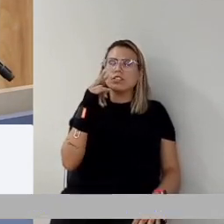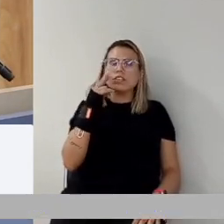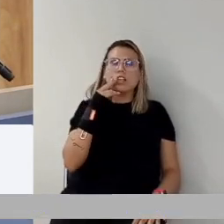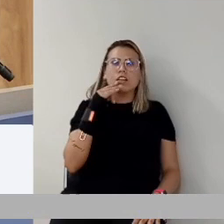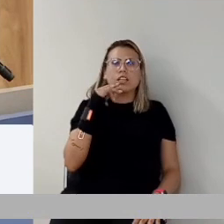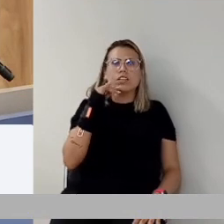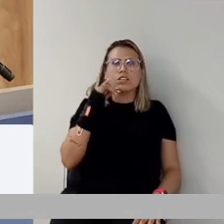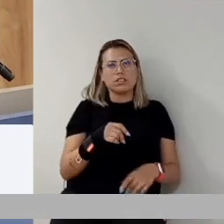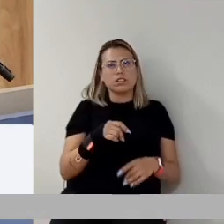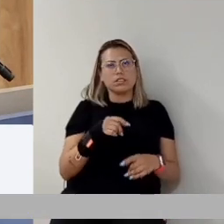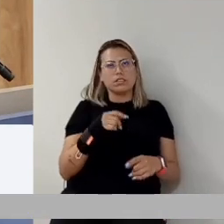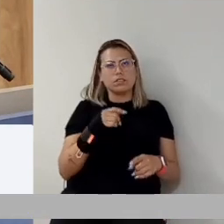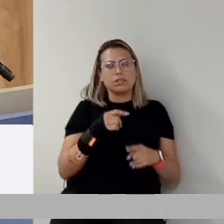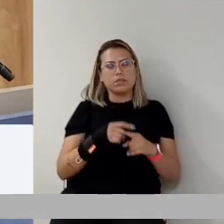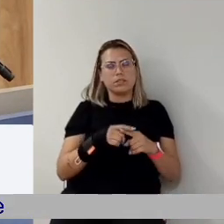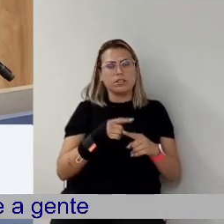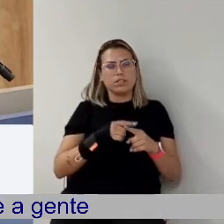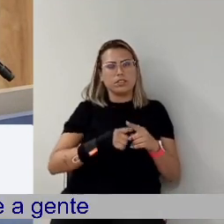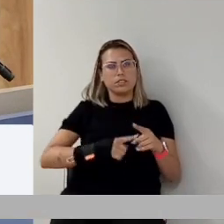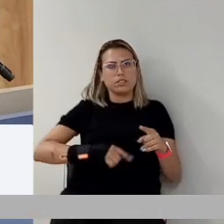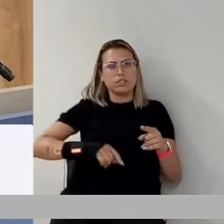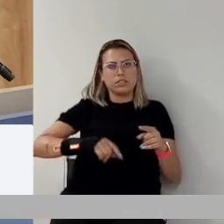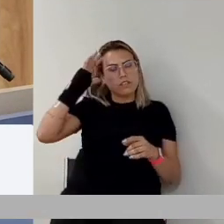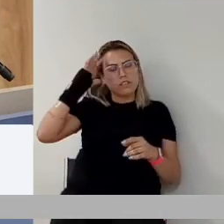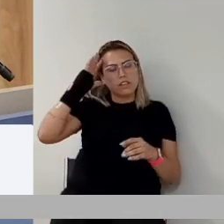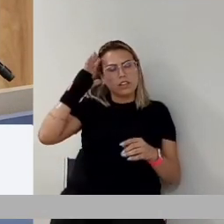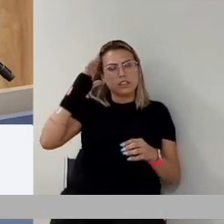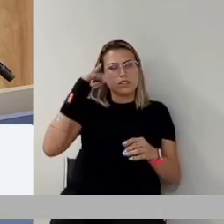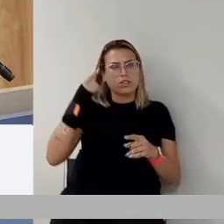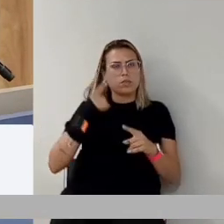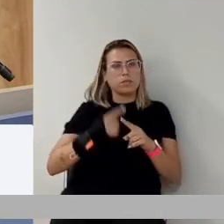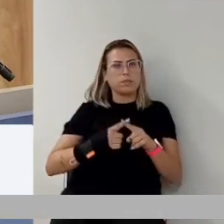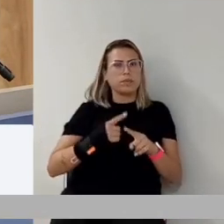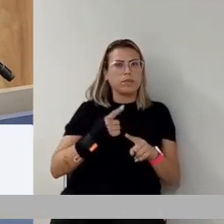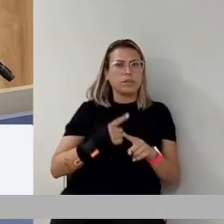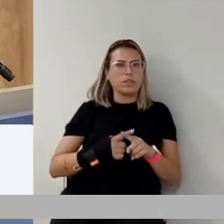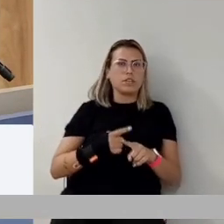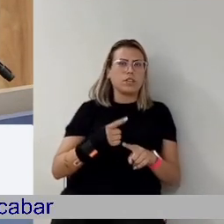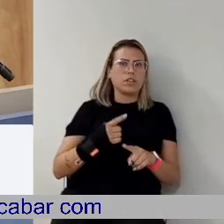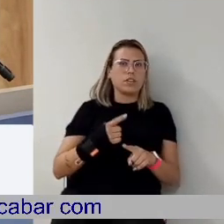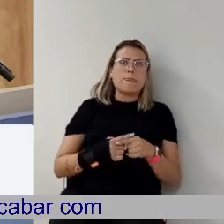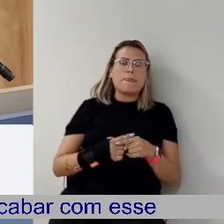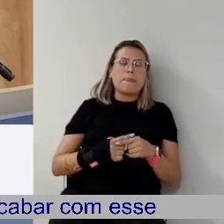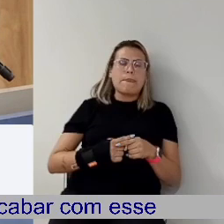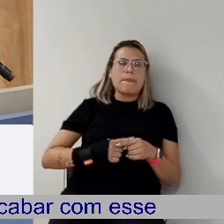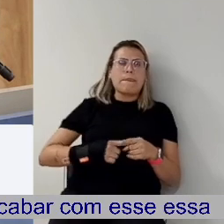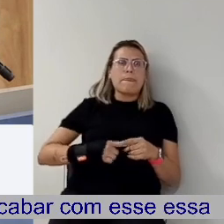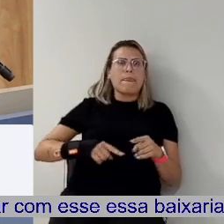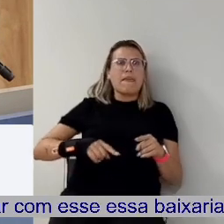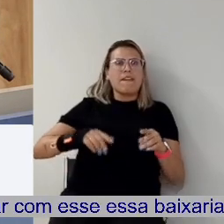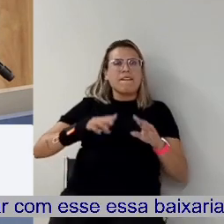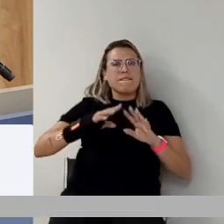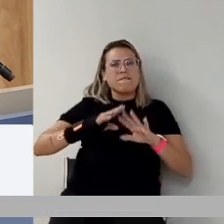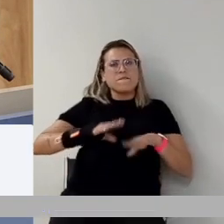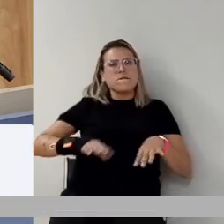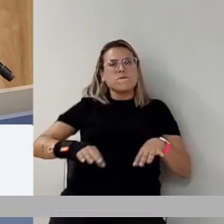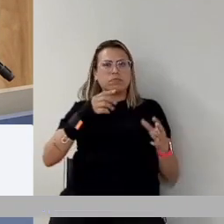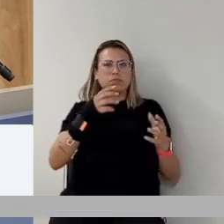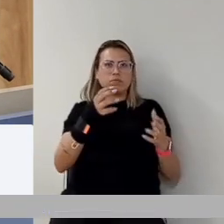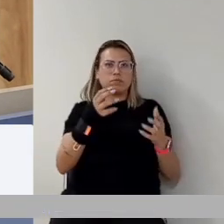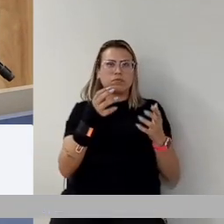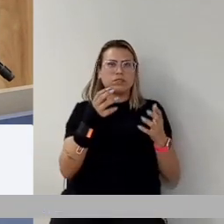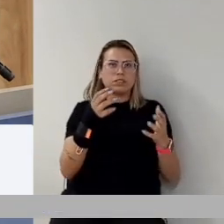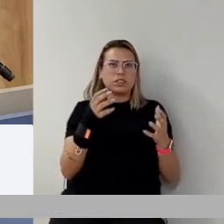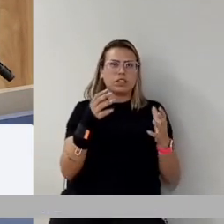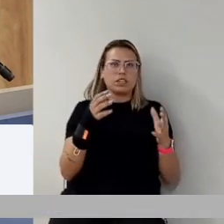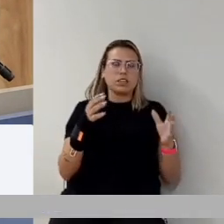e é interessante a gente fazer uma reflexão né E também acabar com esse essa baixaria que certas pessoas quiseram envolver o